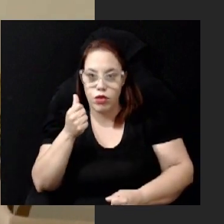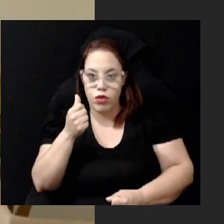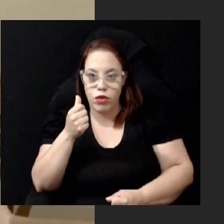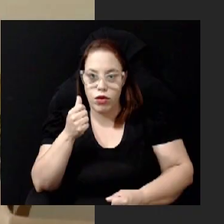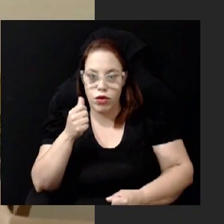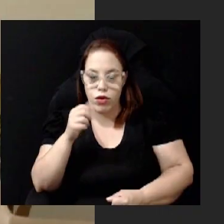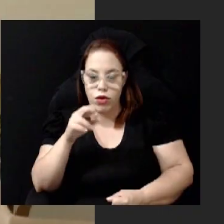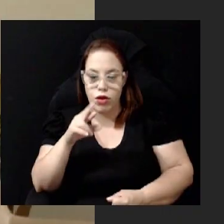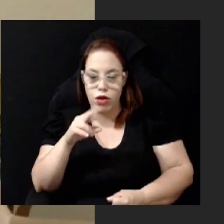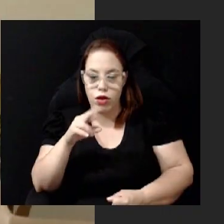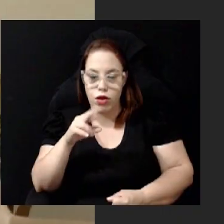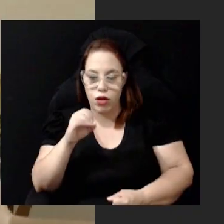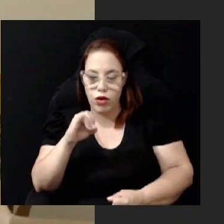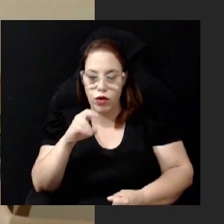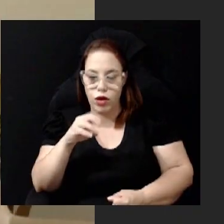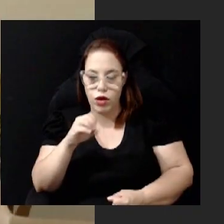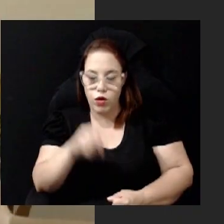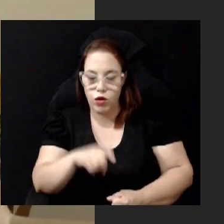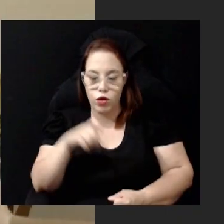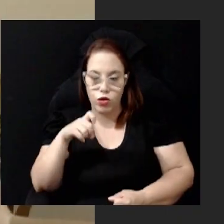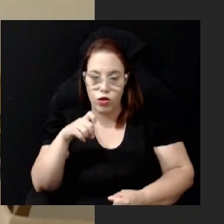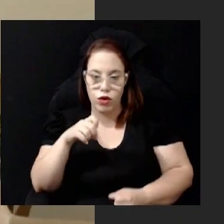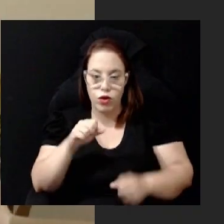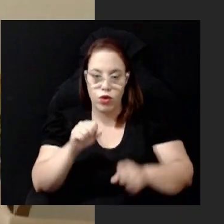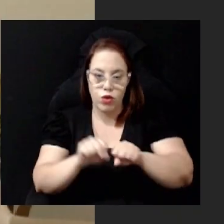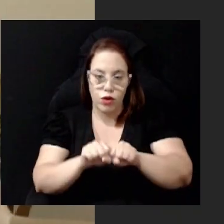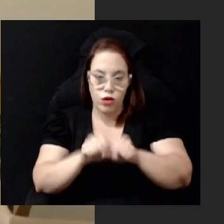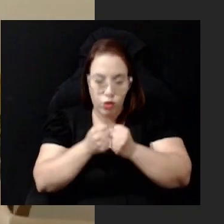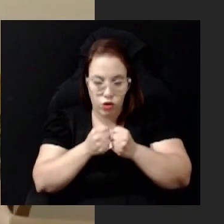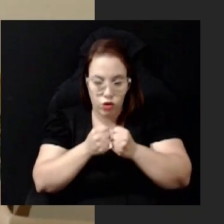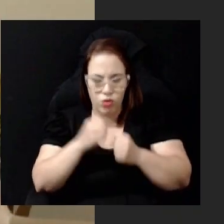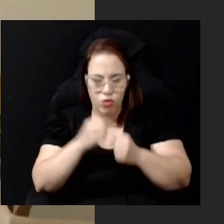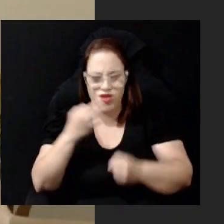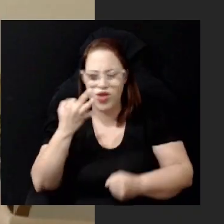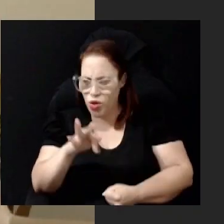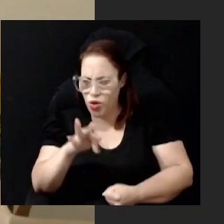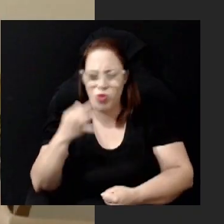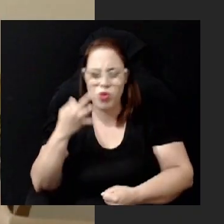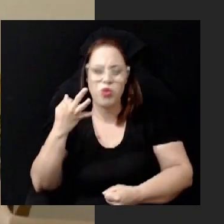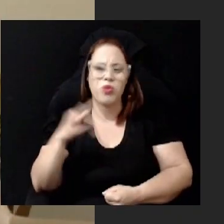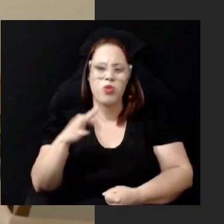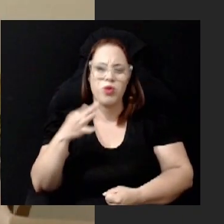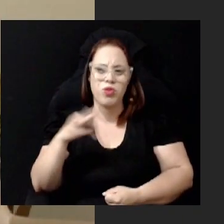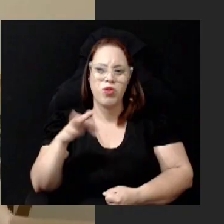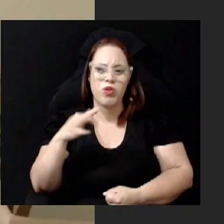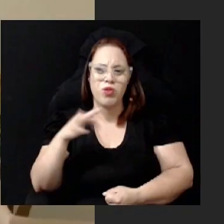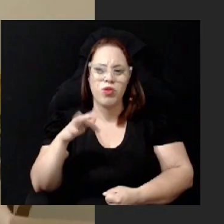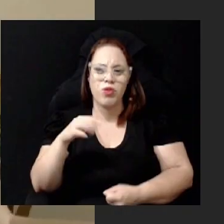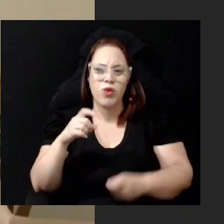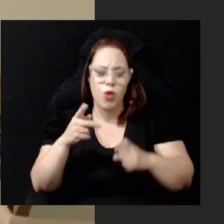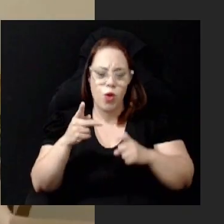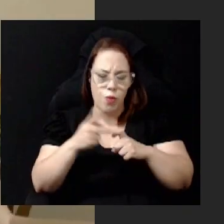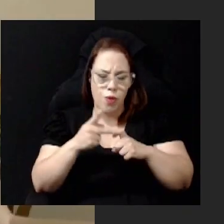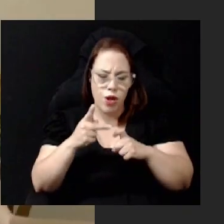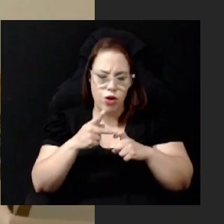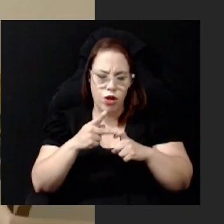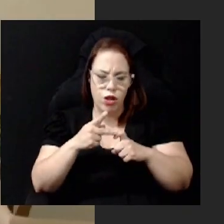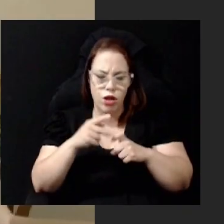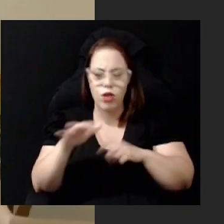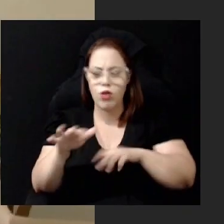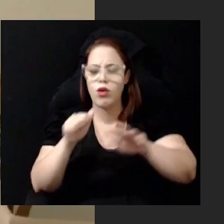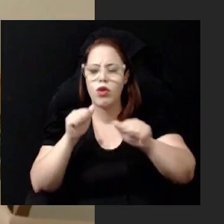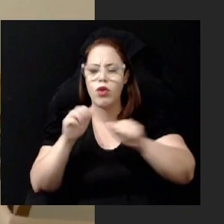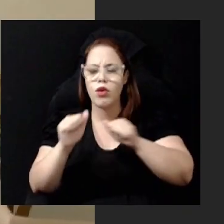exame realizado é um raio-x, né? Você teve uma fratura ou está com muita dor, o que o médico, o pediatra,